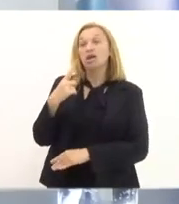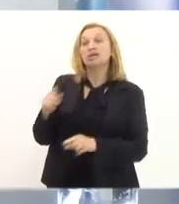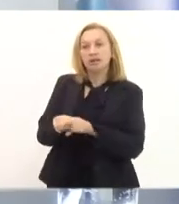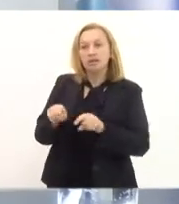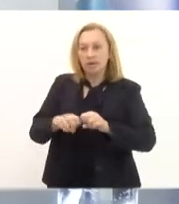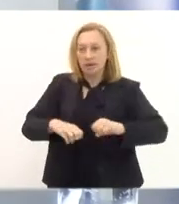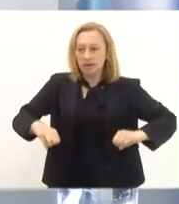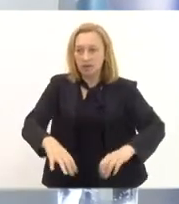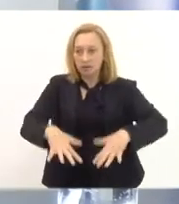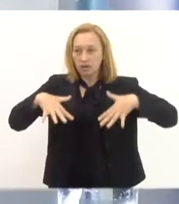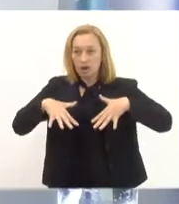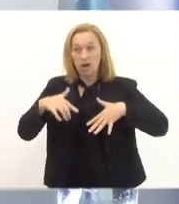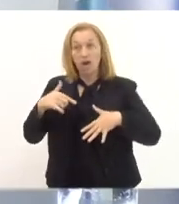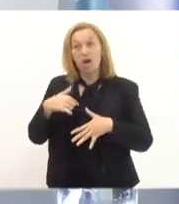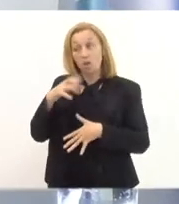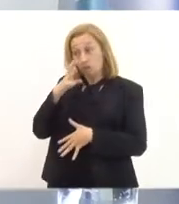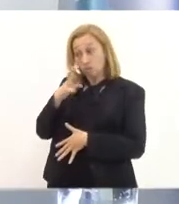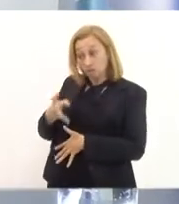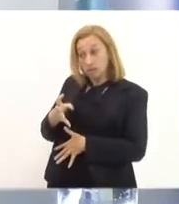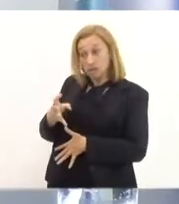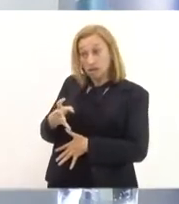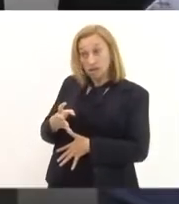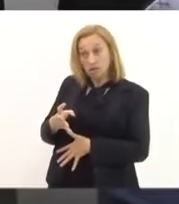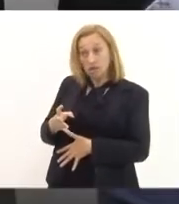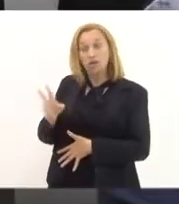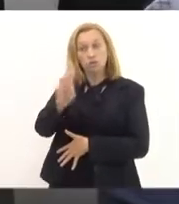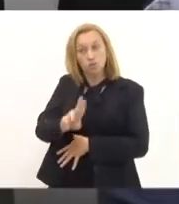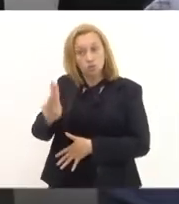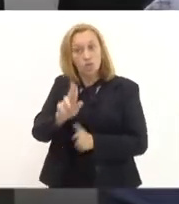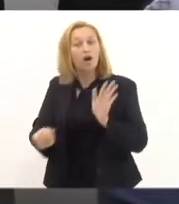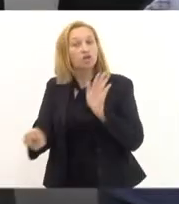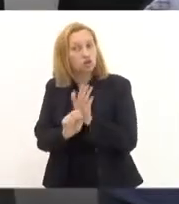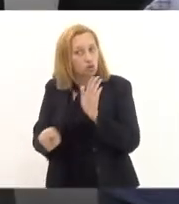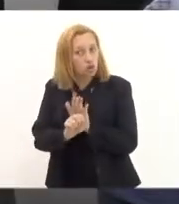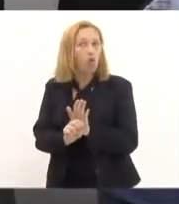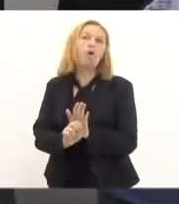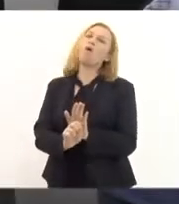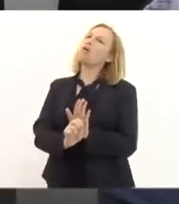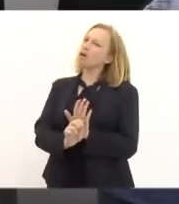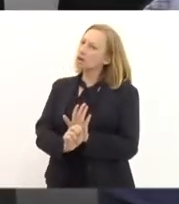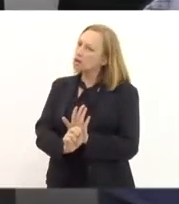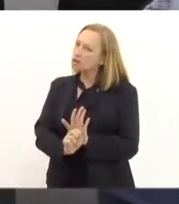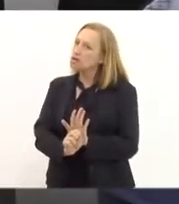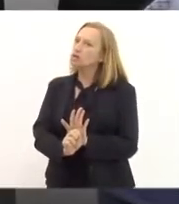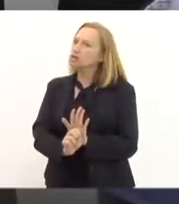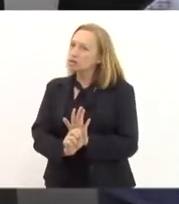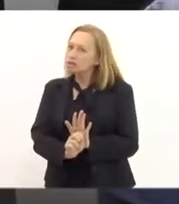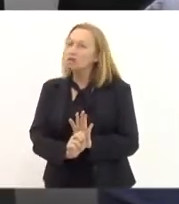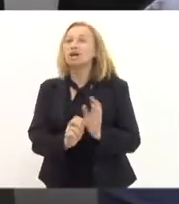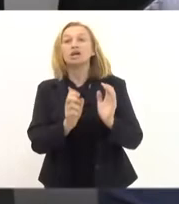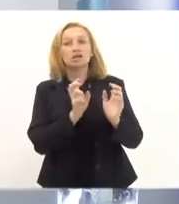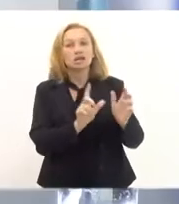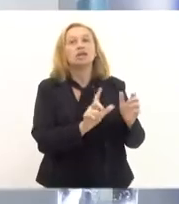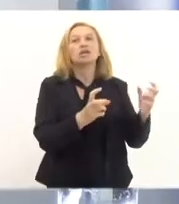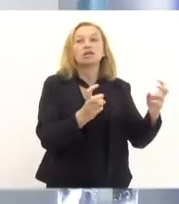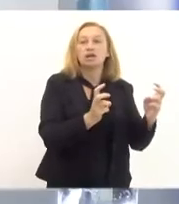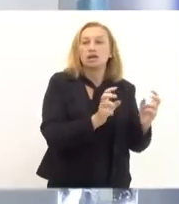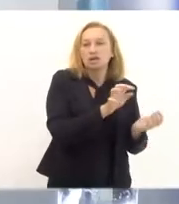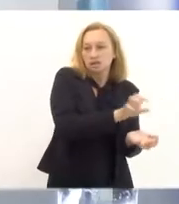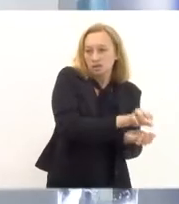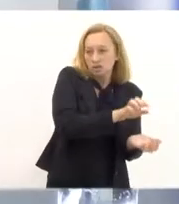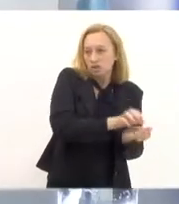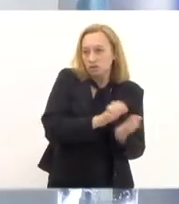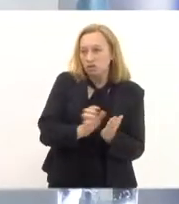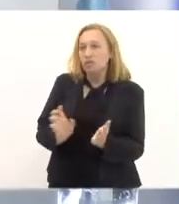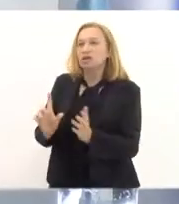plenário eu fiz uma denúncia da questão dos usuários de drogas ao longo né da Estação Santa Cruz Central do Brasil que